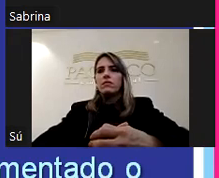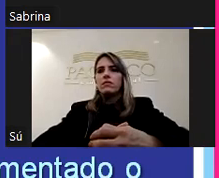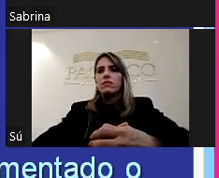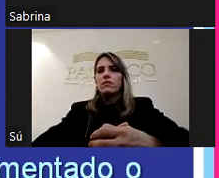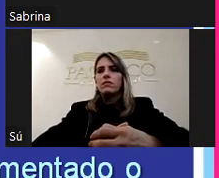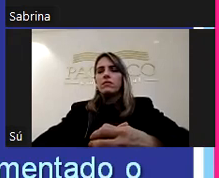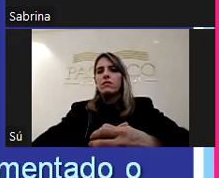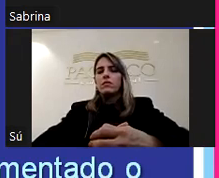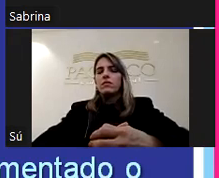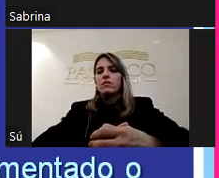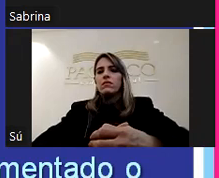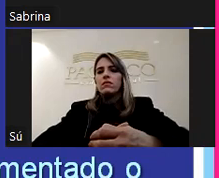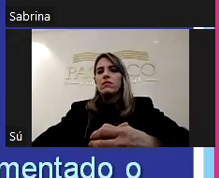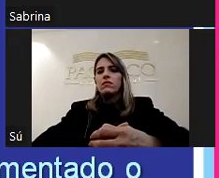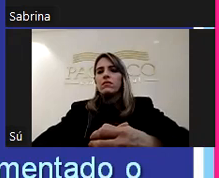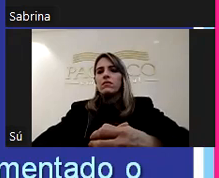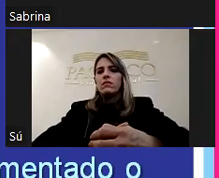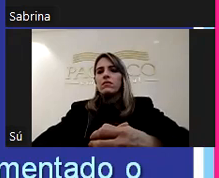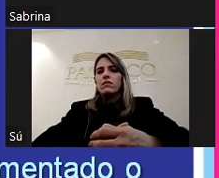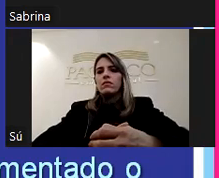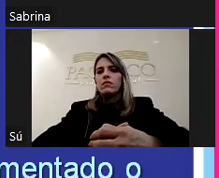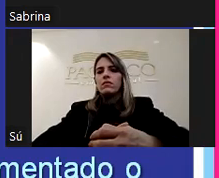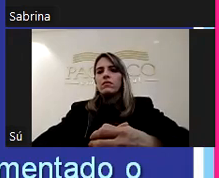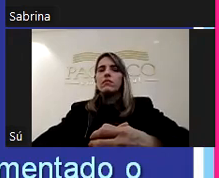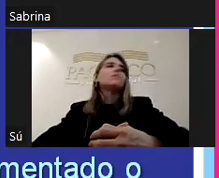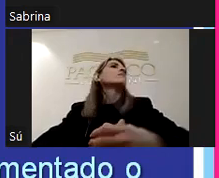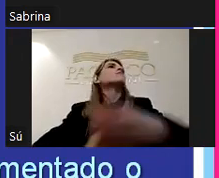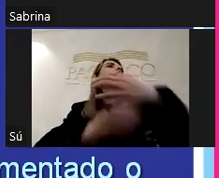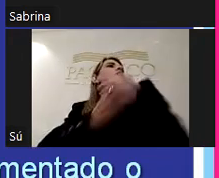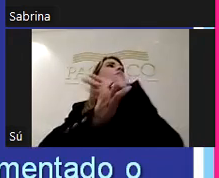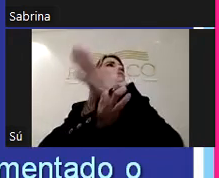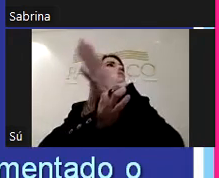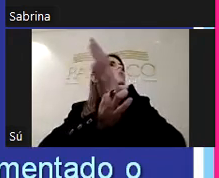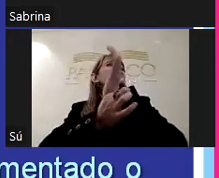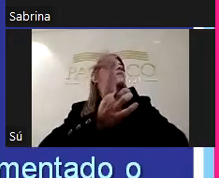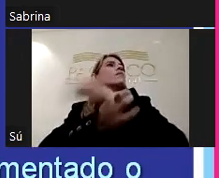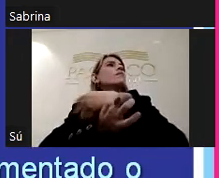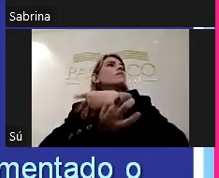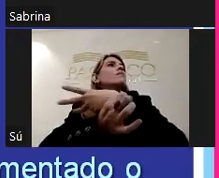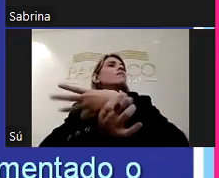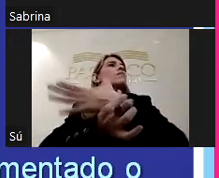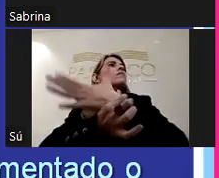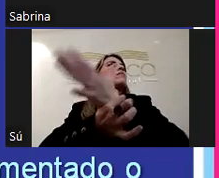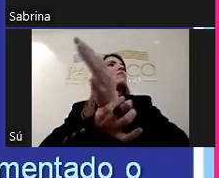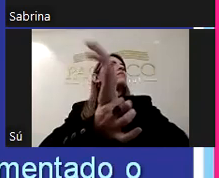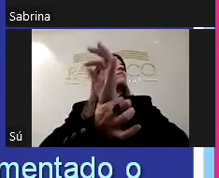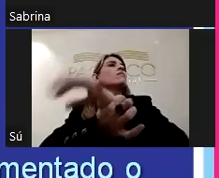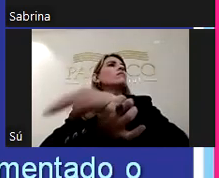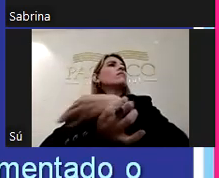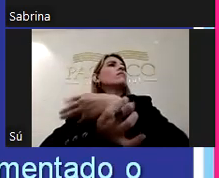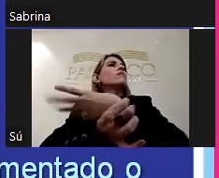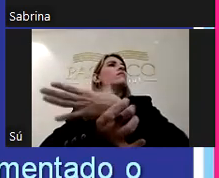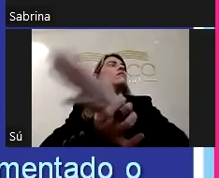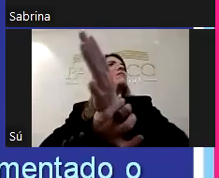No grande número de mulheres que passam pelo consultório, quando fazemos essa abordagem sobre